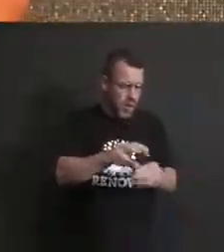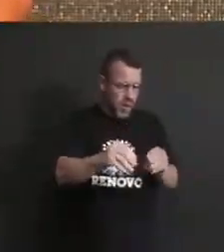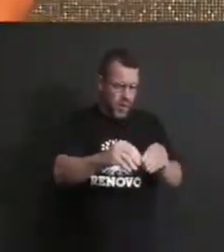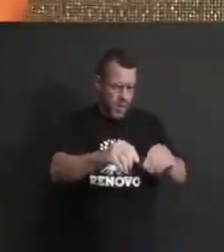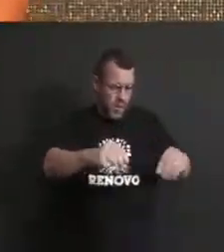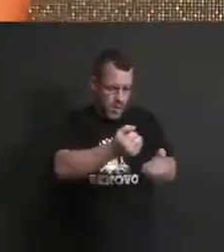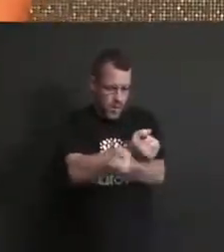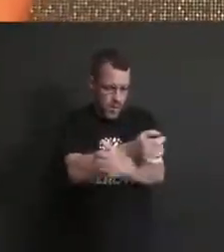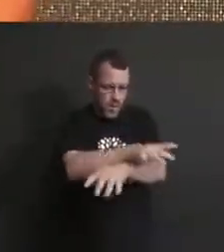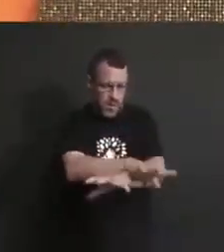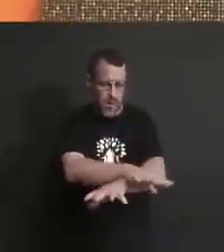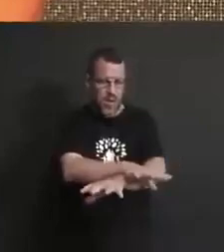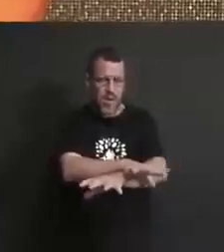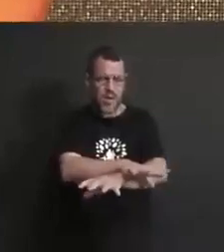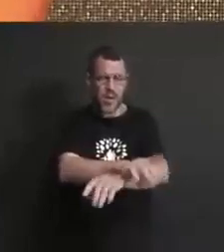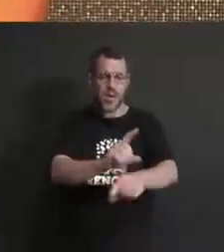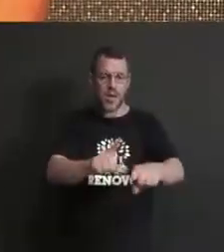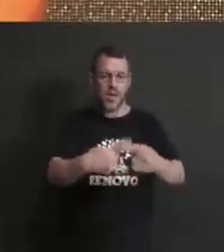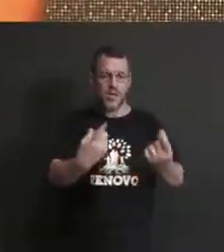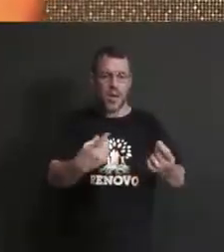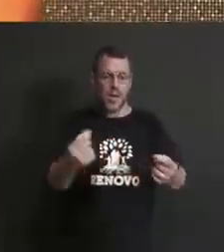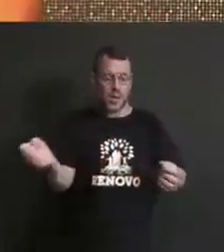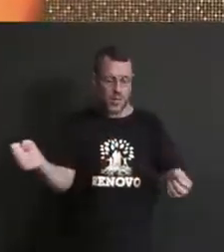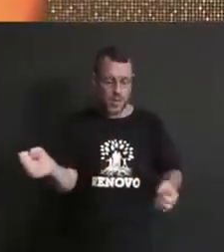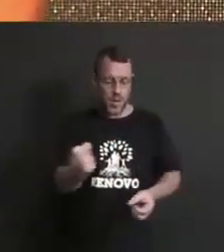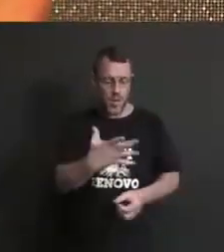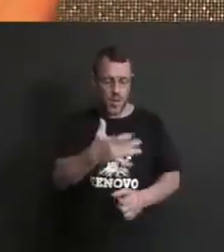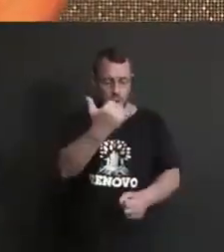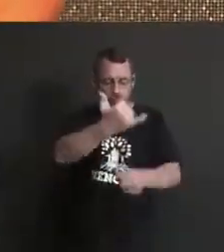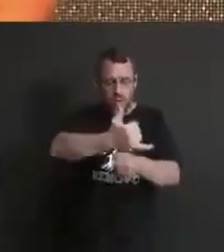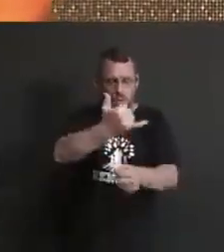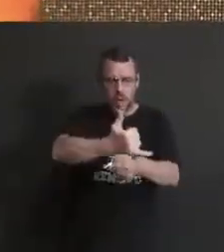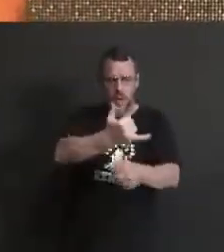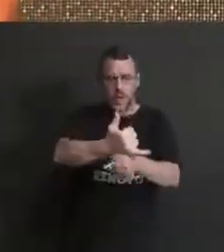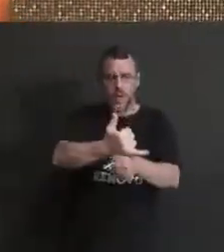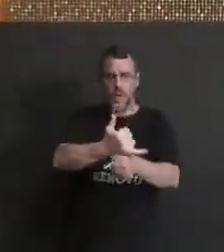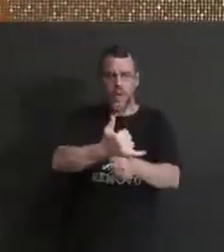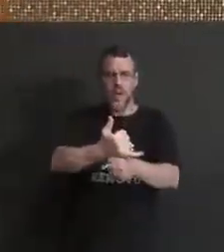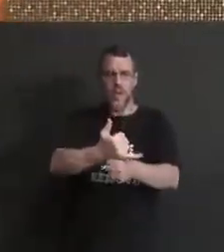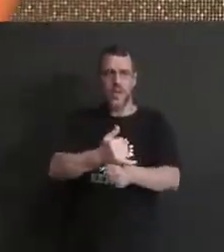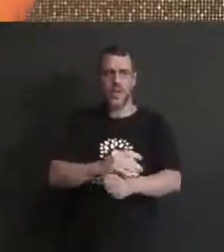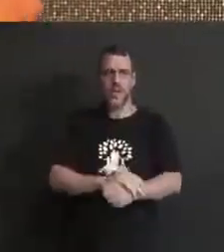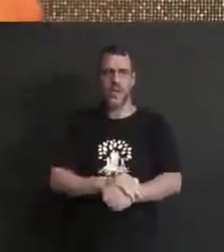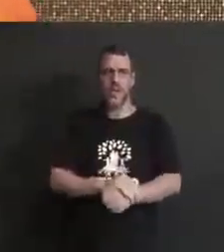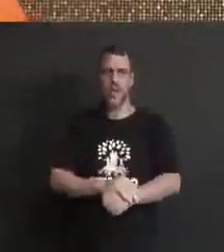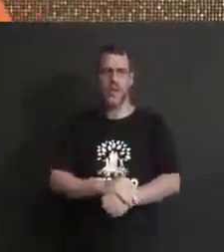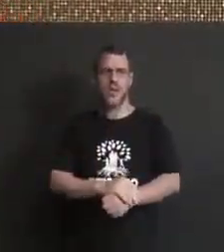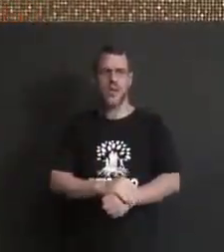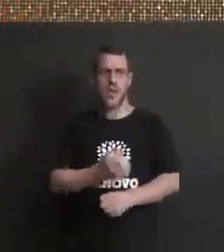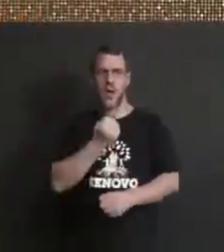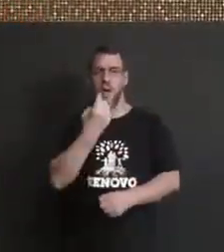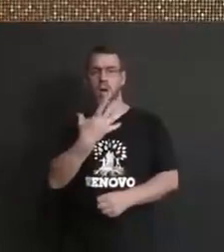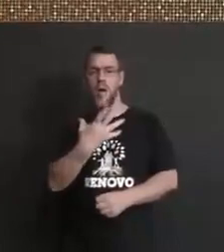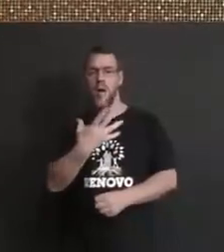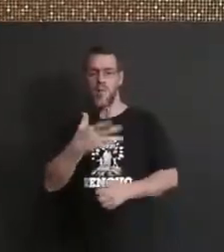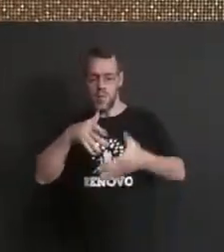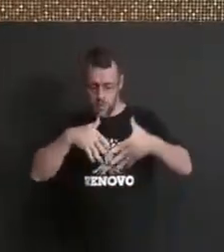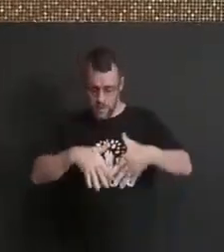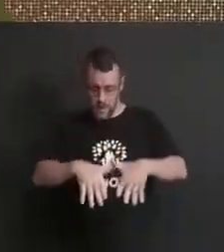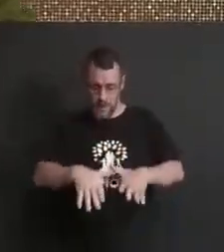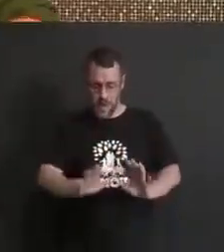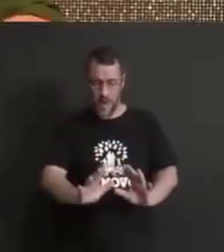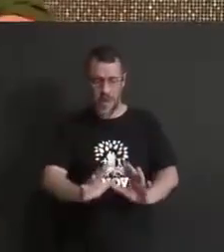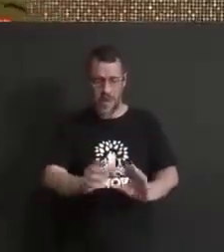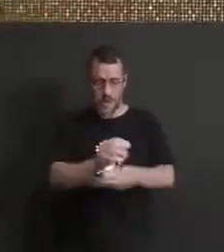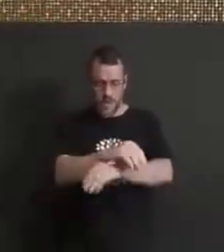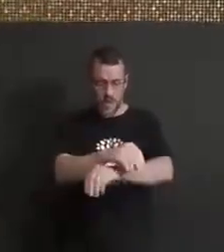mesmo deserto foi nascendo uma nova liderança. Como é bom nascer no deserto. Como é bom nascer